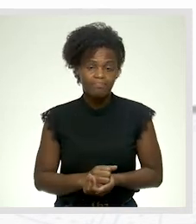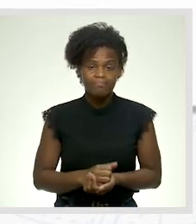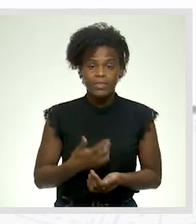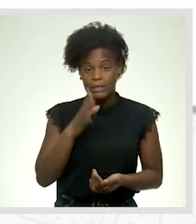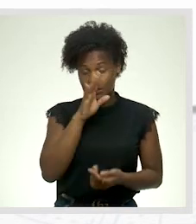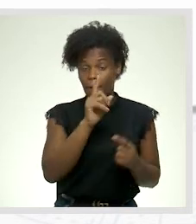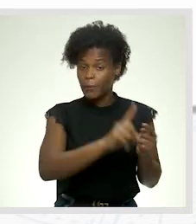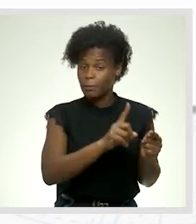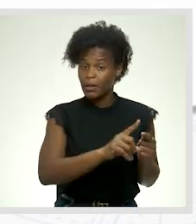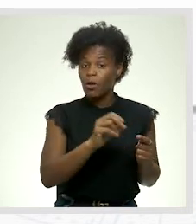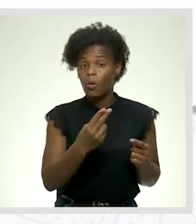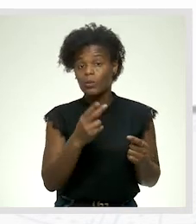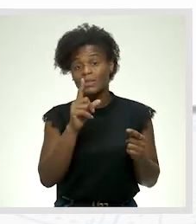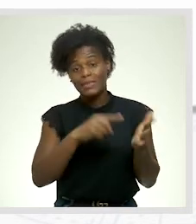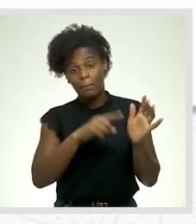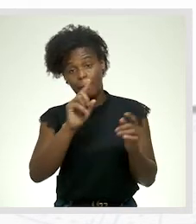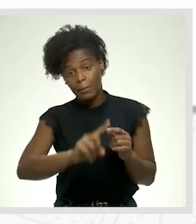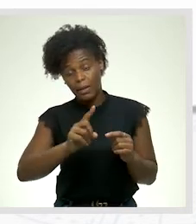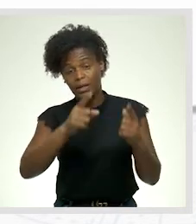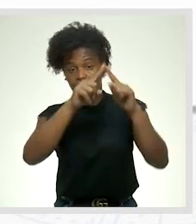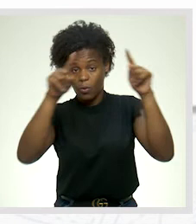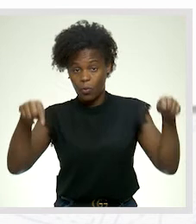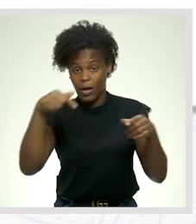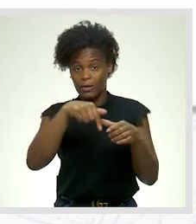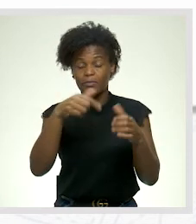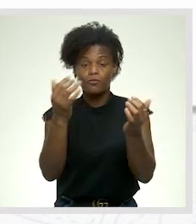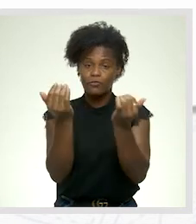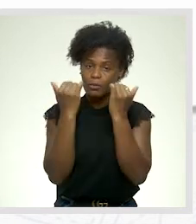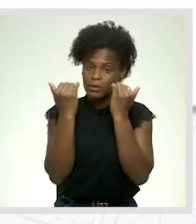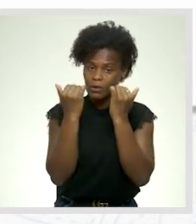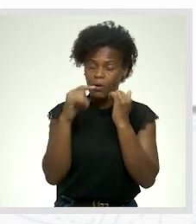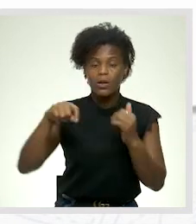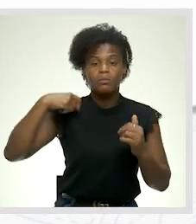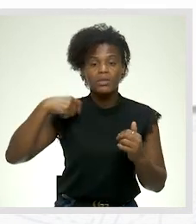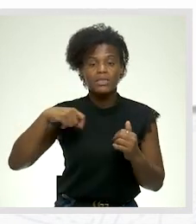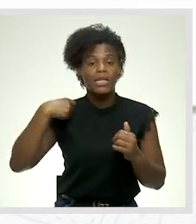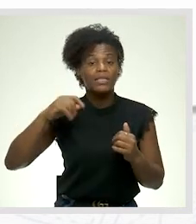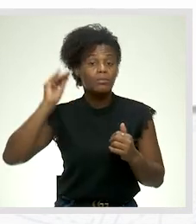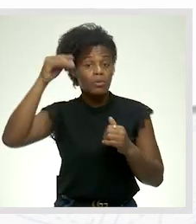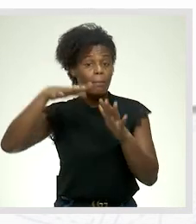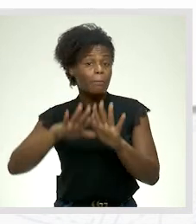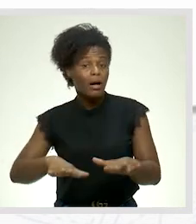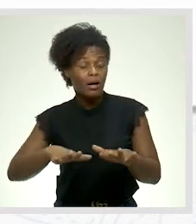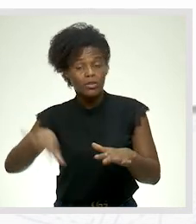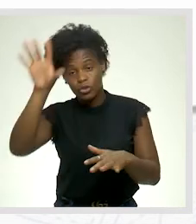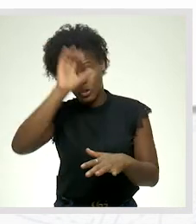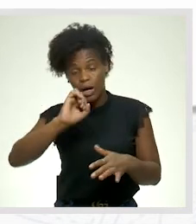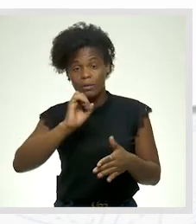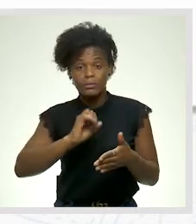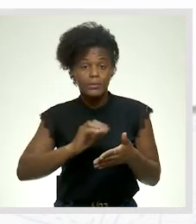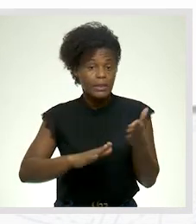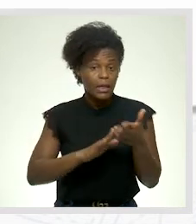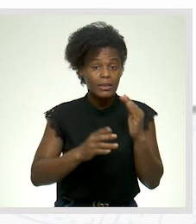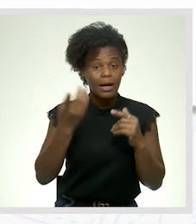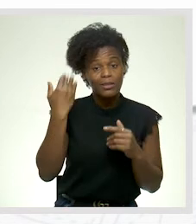a primeira ou o primeiro exemplo se enquadra dentro de uma informação, Presidente a suspender estado de emergência, portanto, na